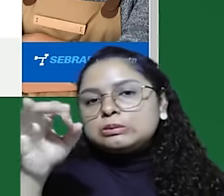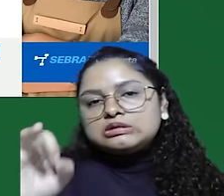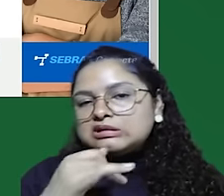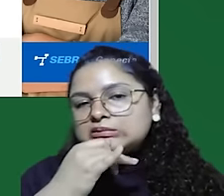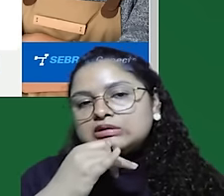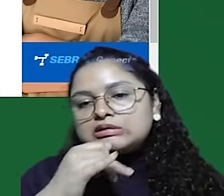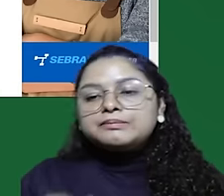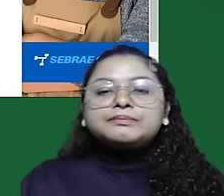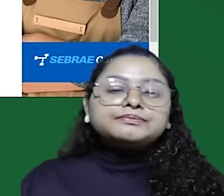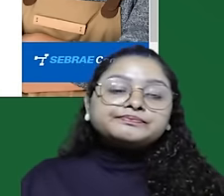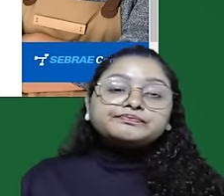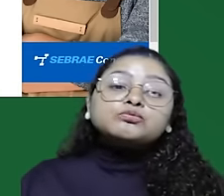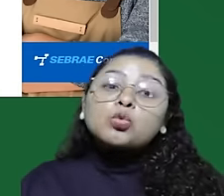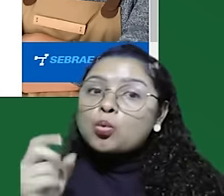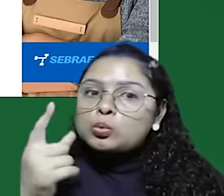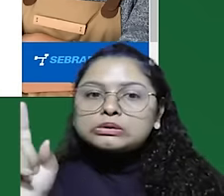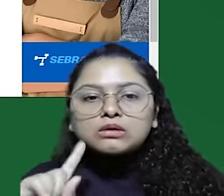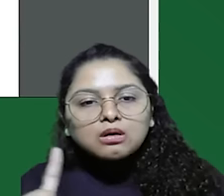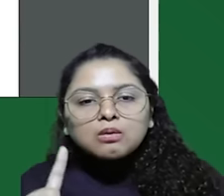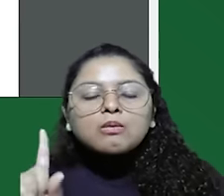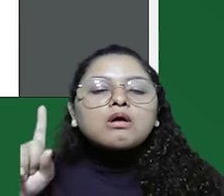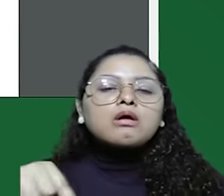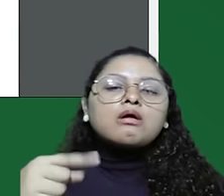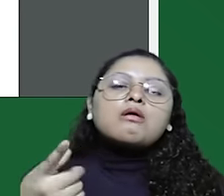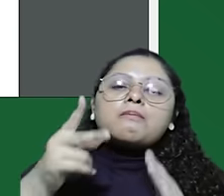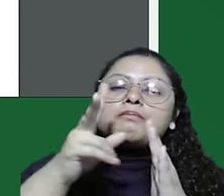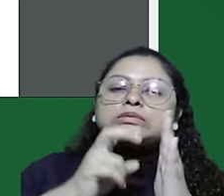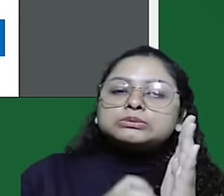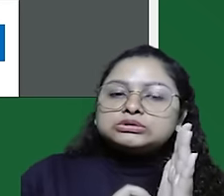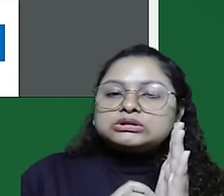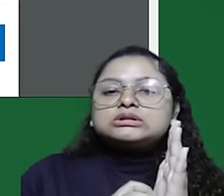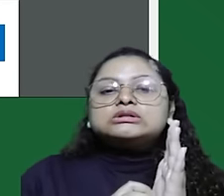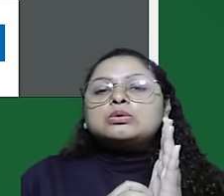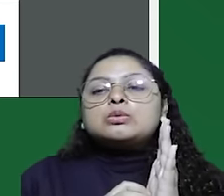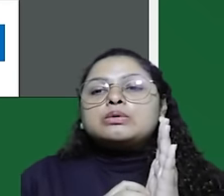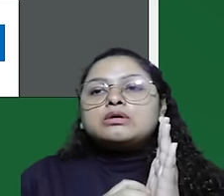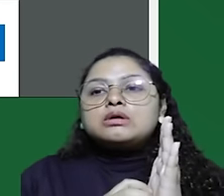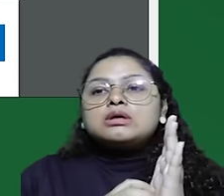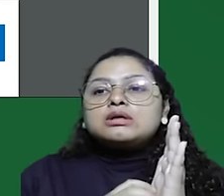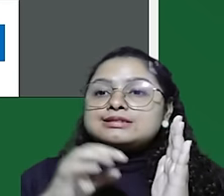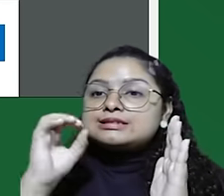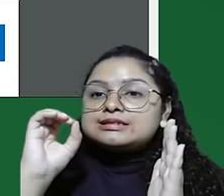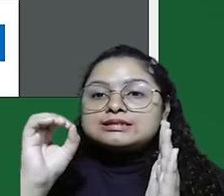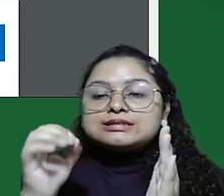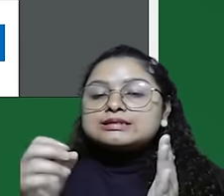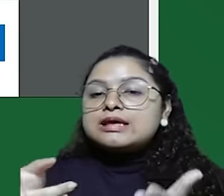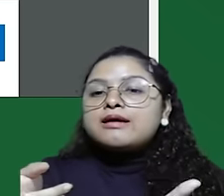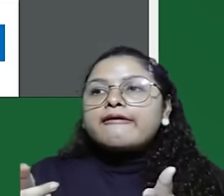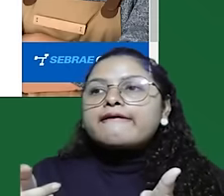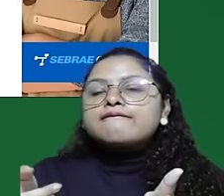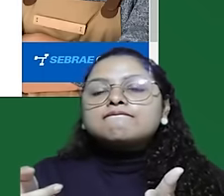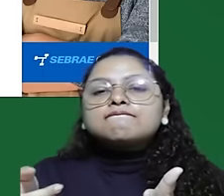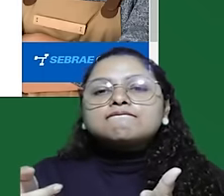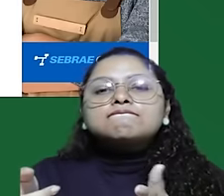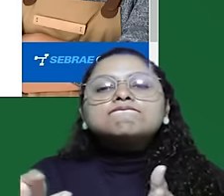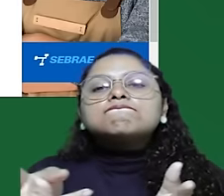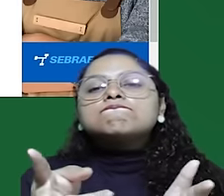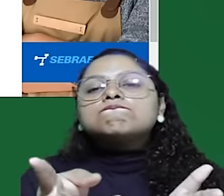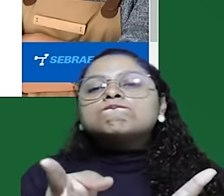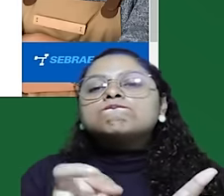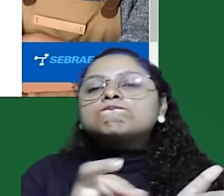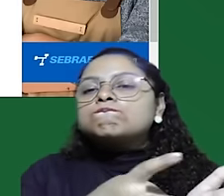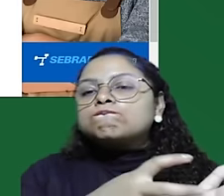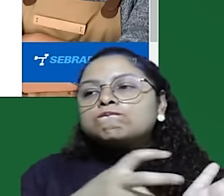né ou não é uma tributação ela é isenta né Ah o produto ele é em Natura não tem